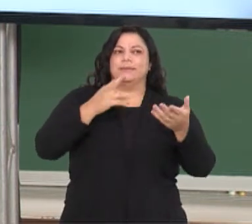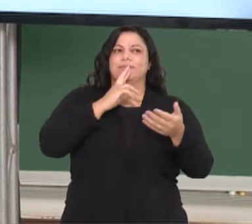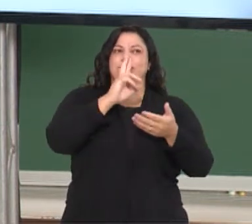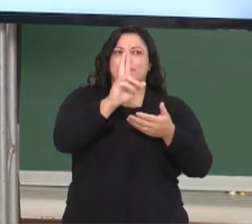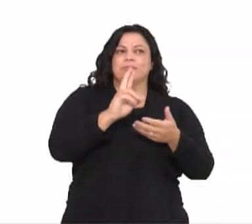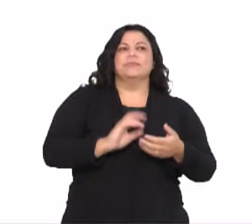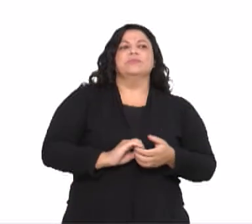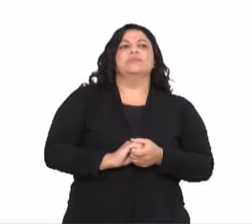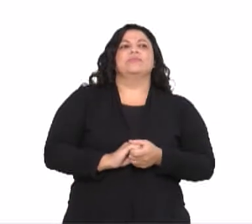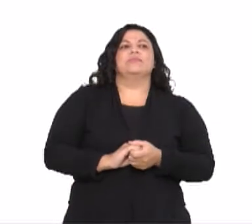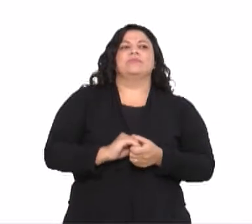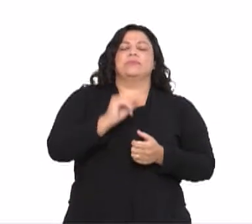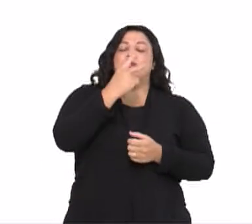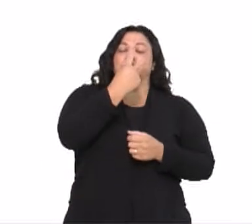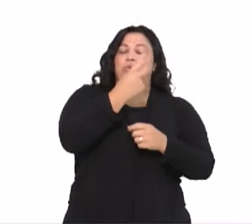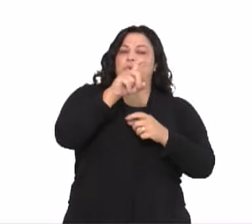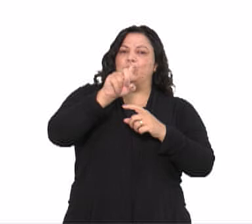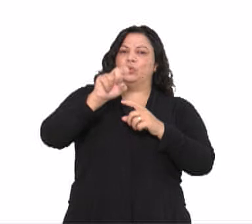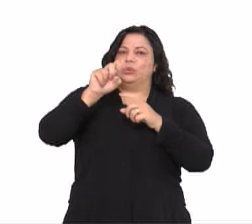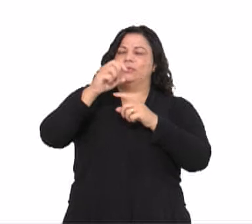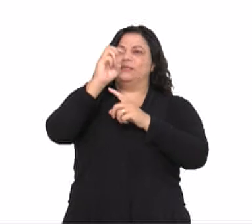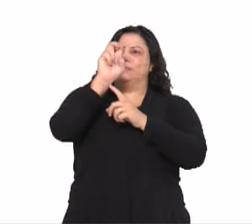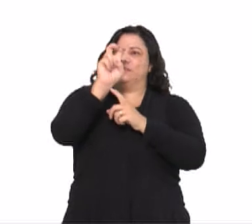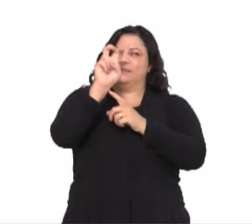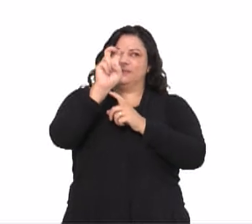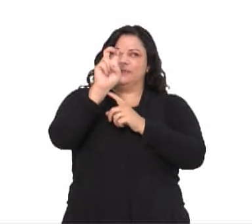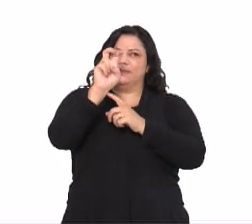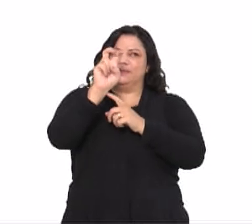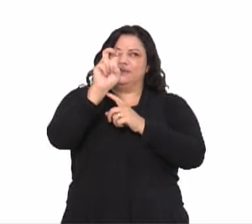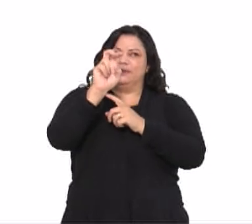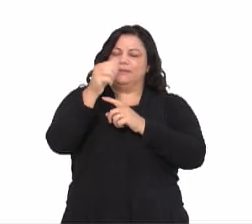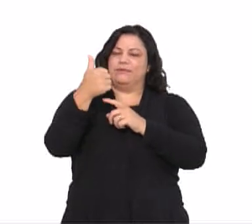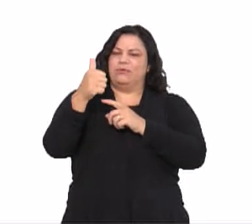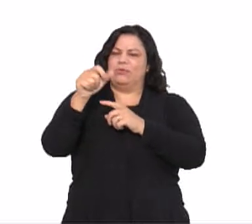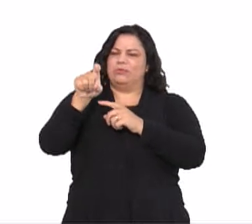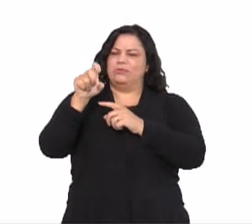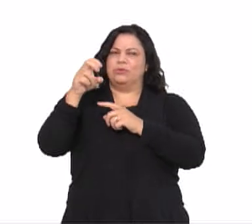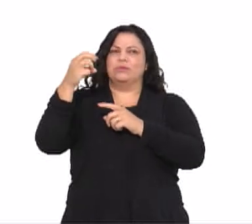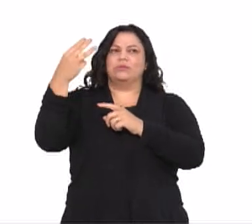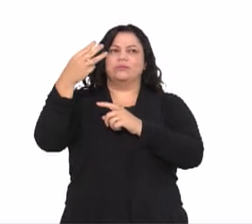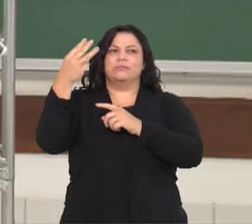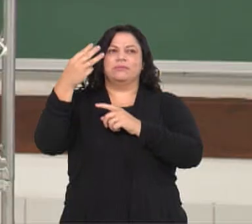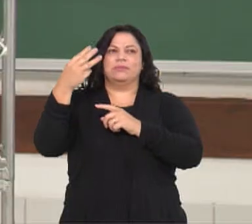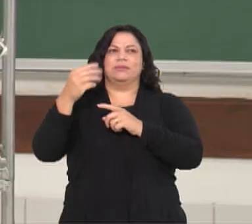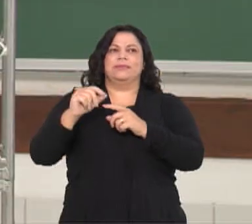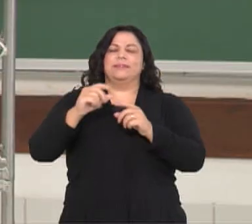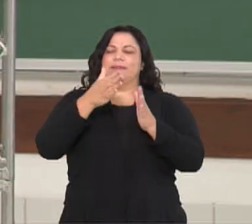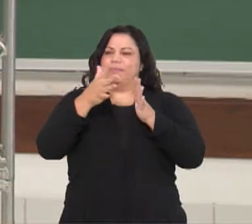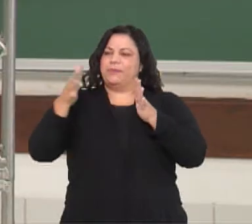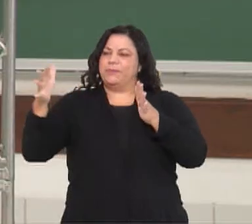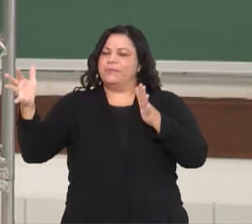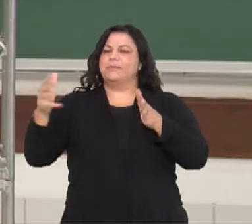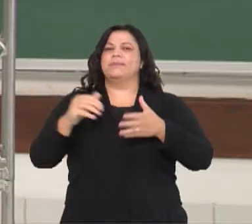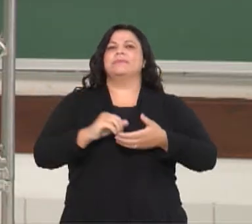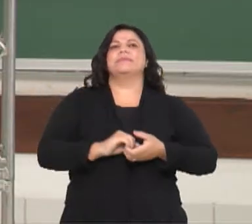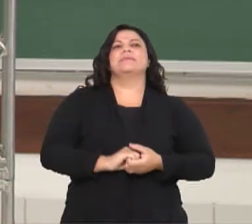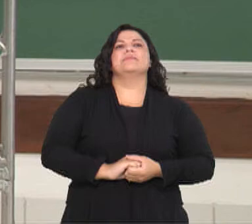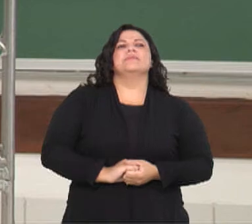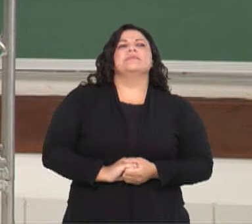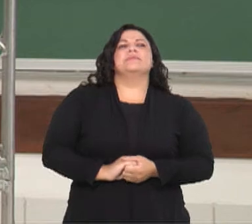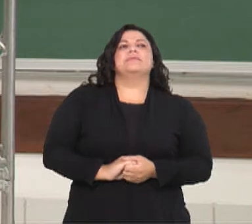final do polinômio, 2x à quinta mais 11x ao cubo mais 4x mais 2. Dessa forma você tem a subtração. O